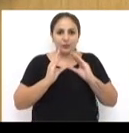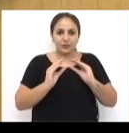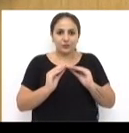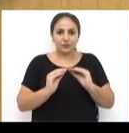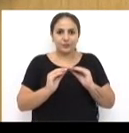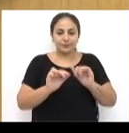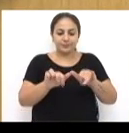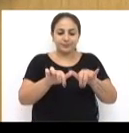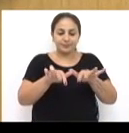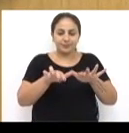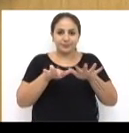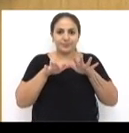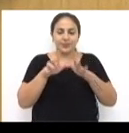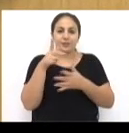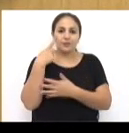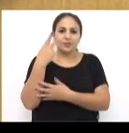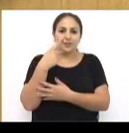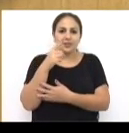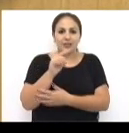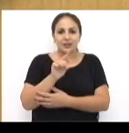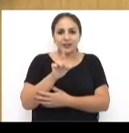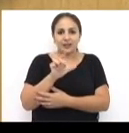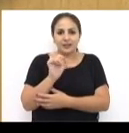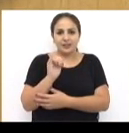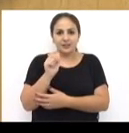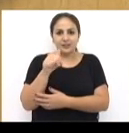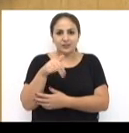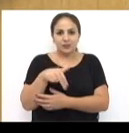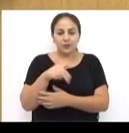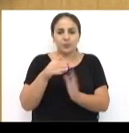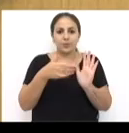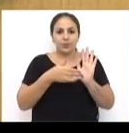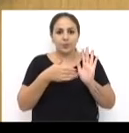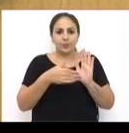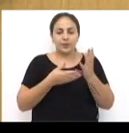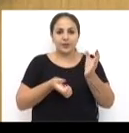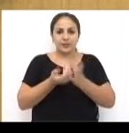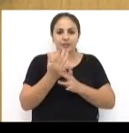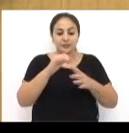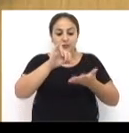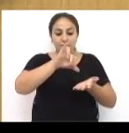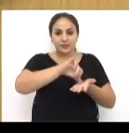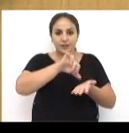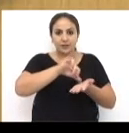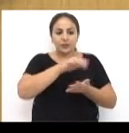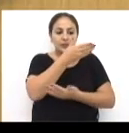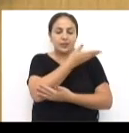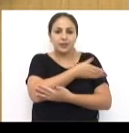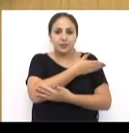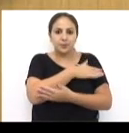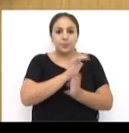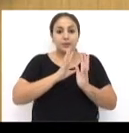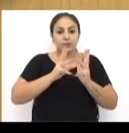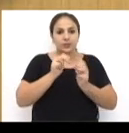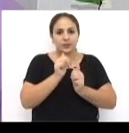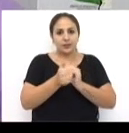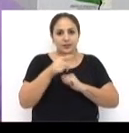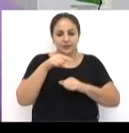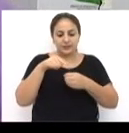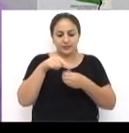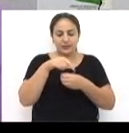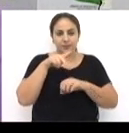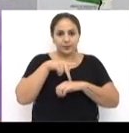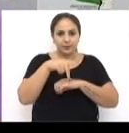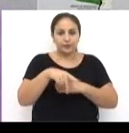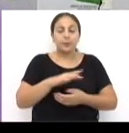Boa noite. Em grande expediente, vereador Gleison propõe criação de centro de treinamento para atletas da cidade.